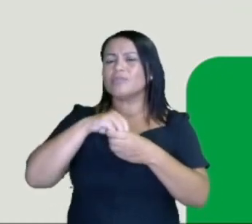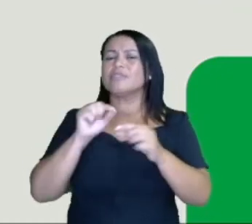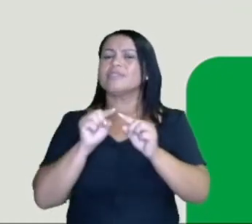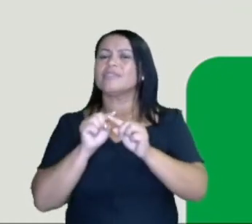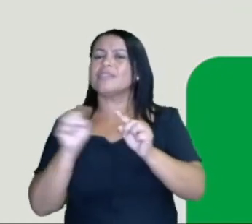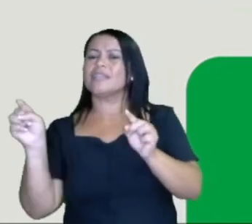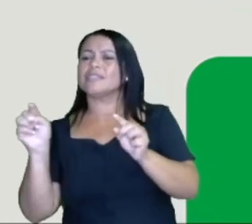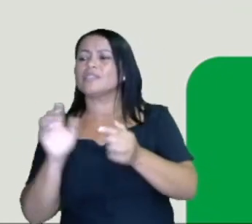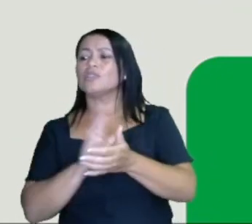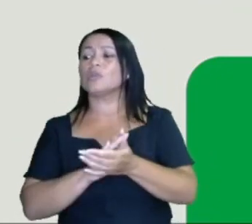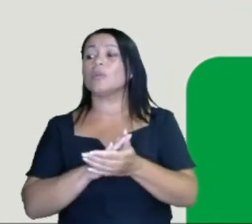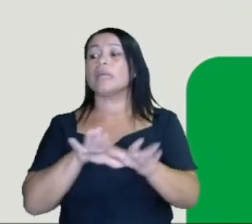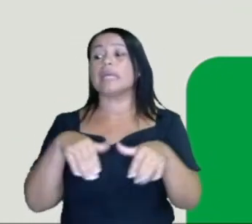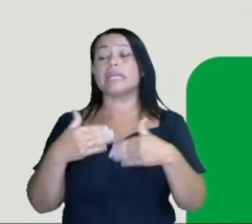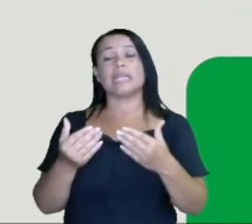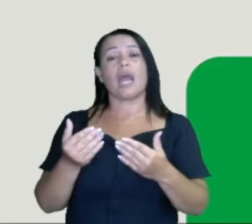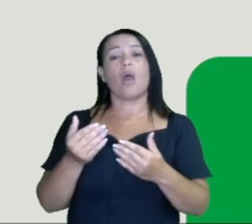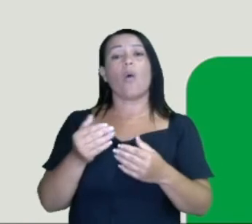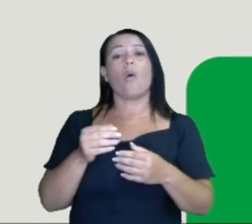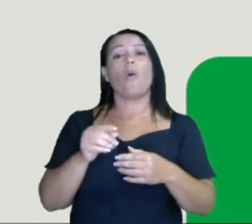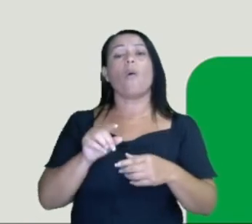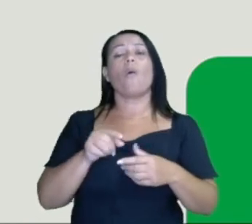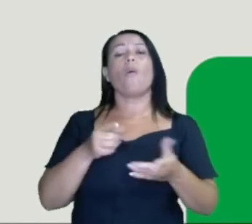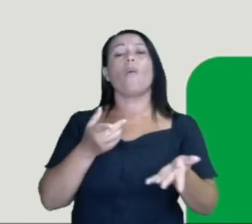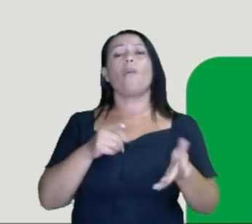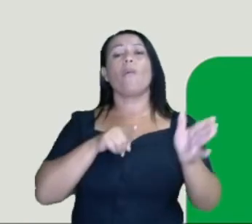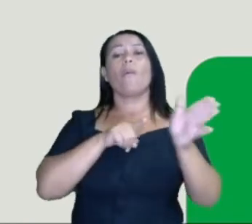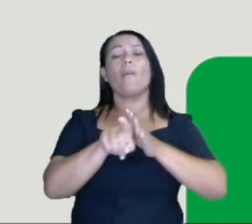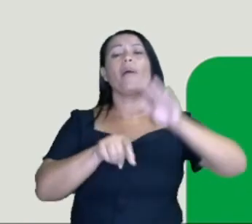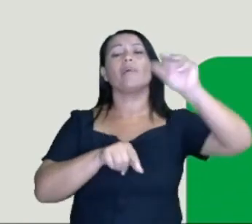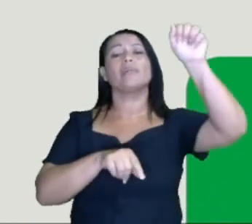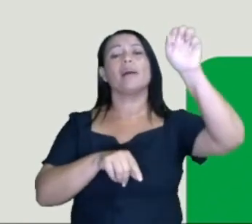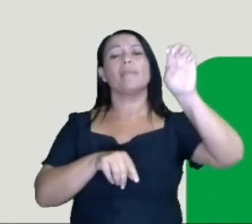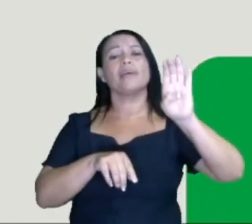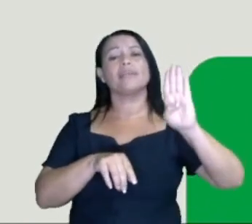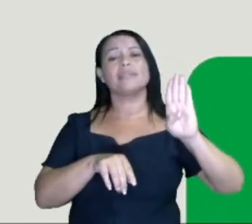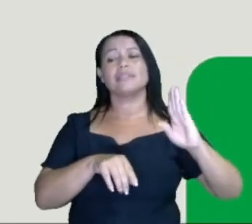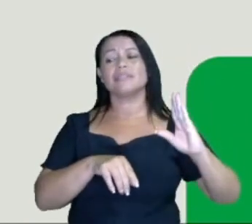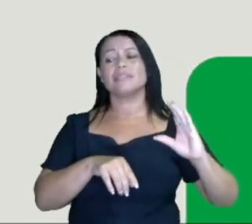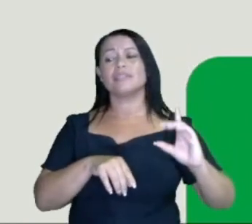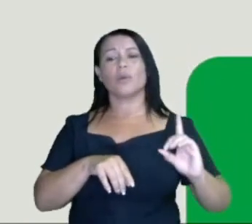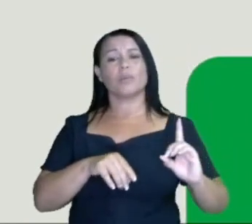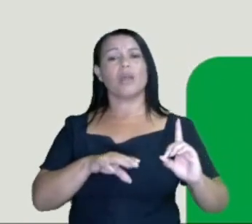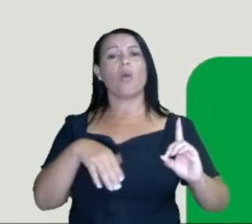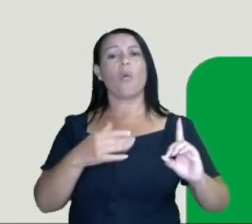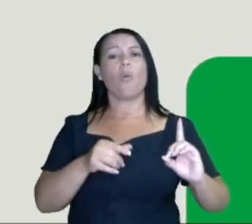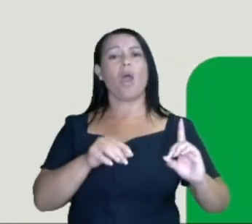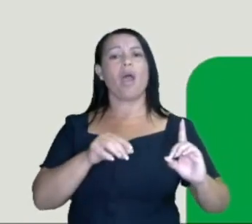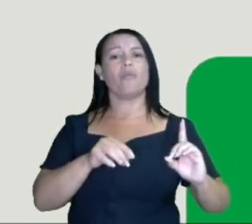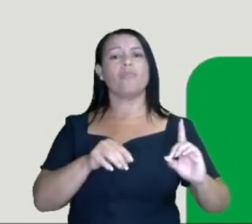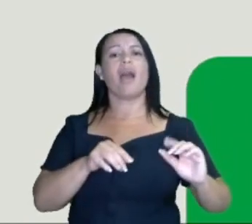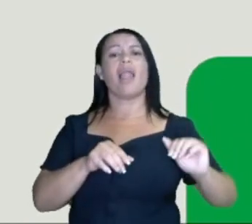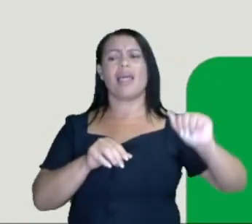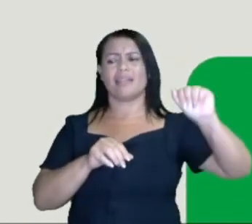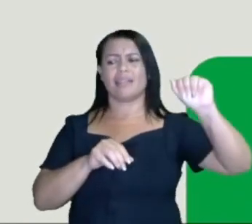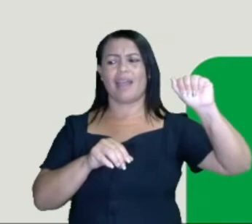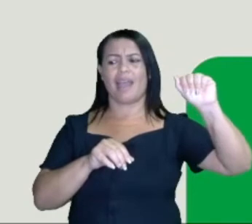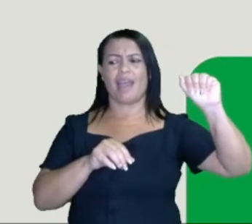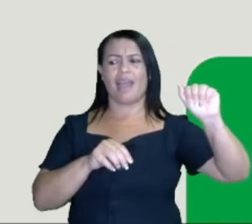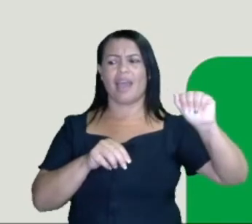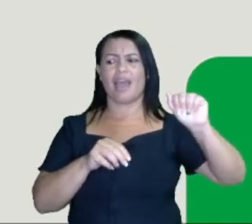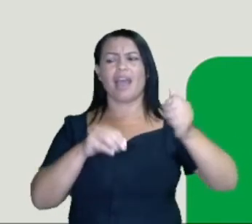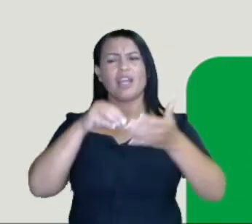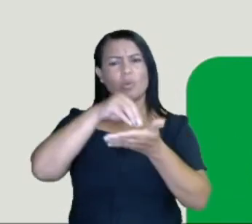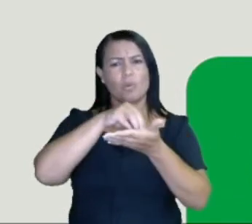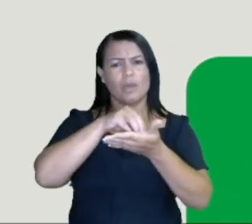tracinho. Então, gente, qual alternativa se encaixa melhor para essa questão? É a letra A,